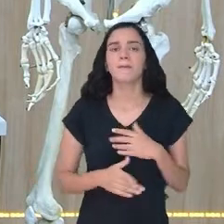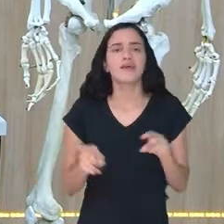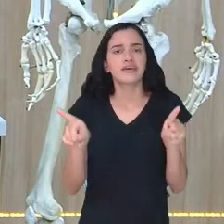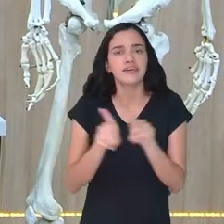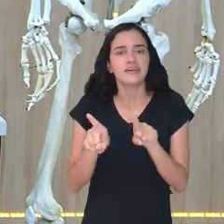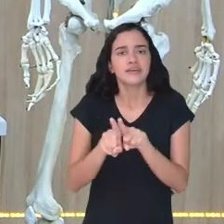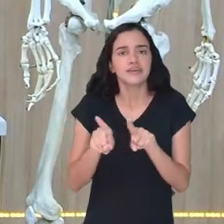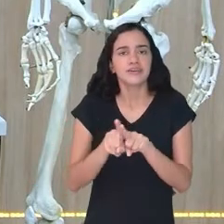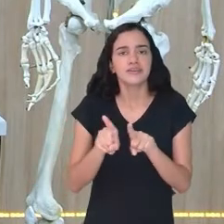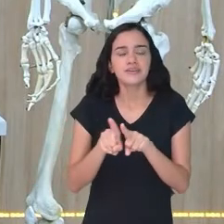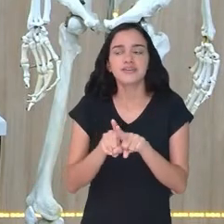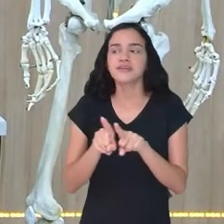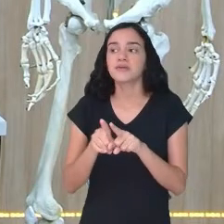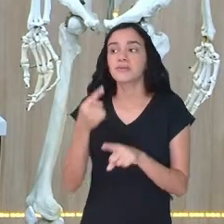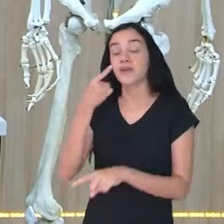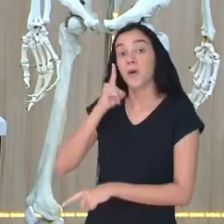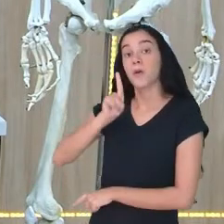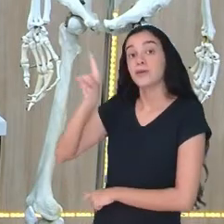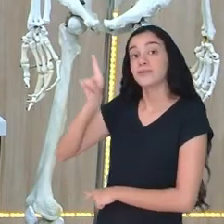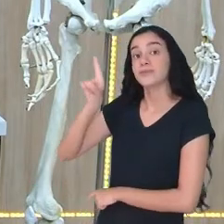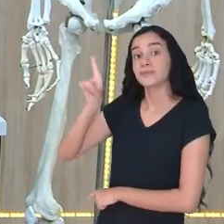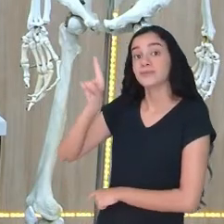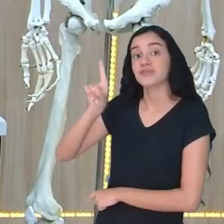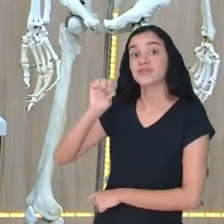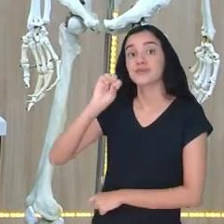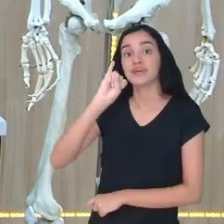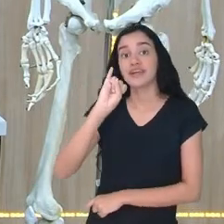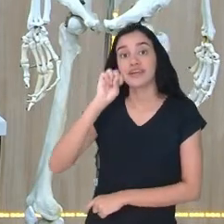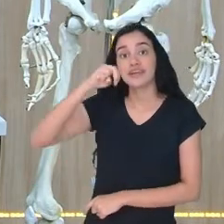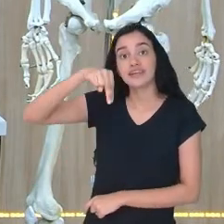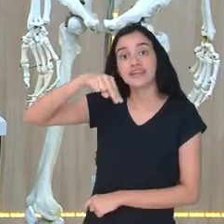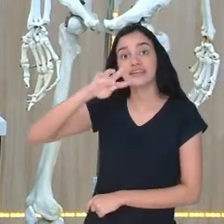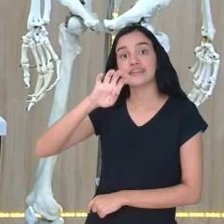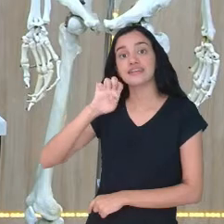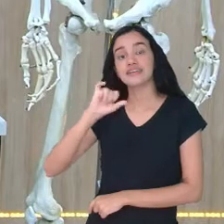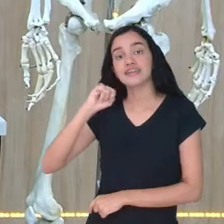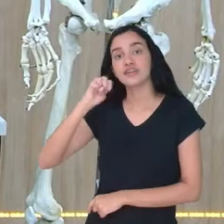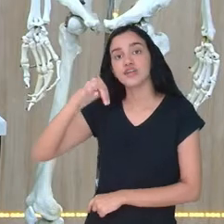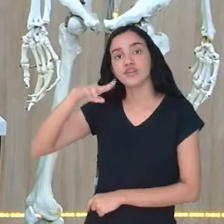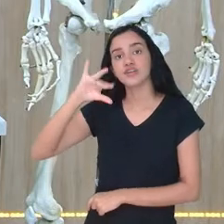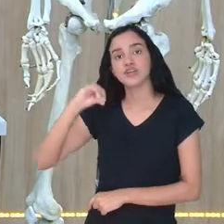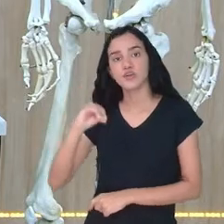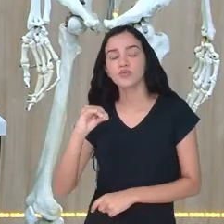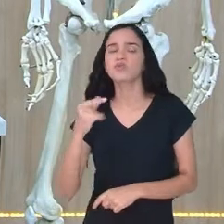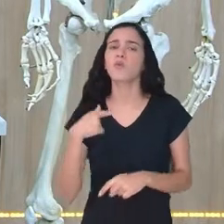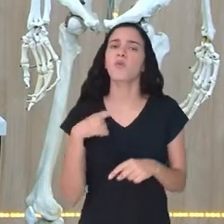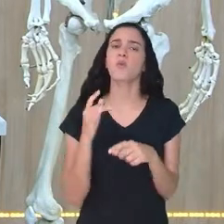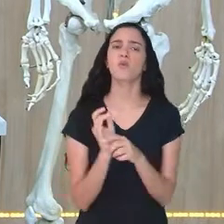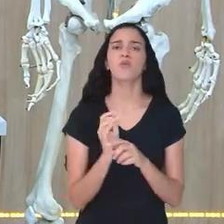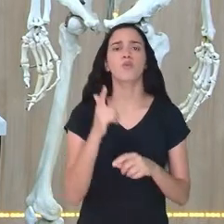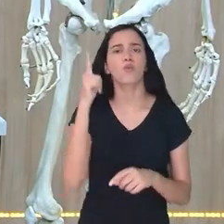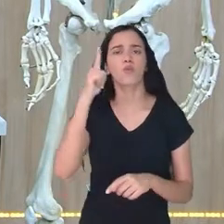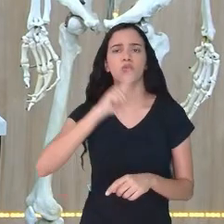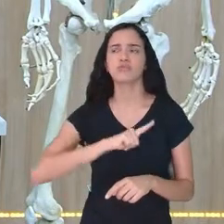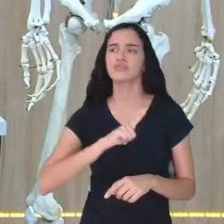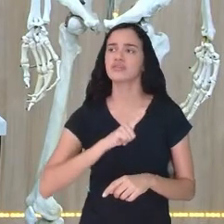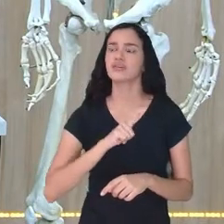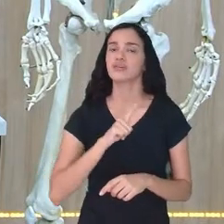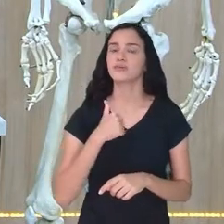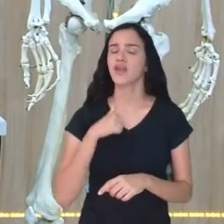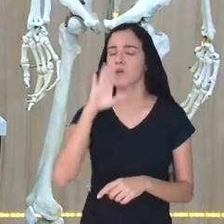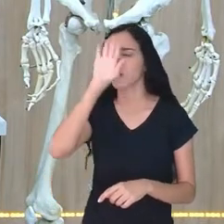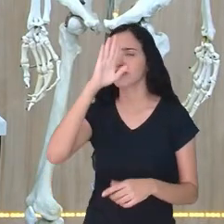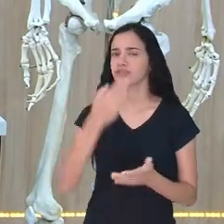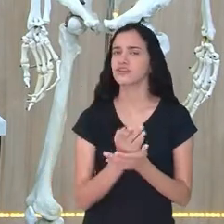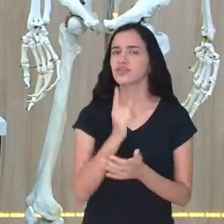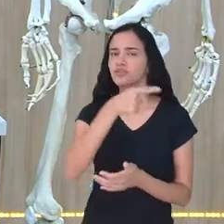do estômago, né, do intestino. Então, essa estrutura aqui, a gente consegue montar. Acredito que muitos